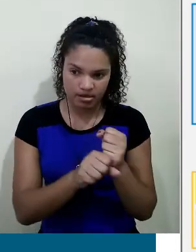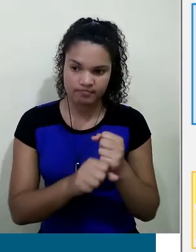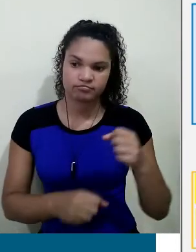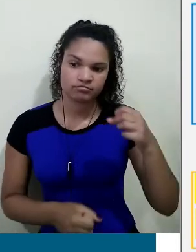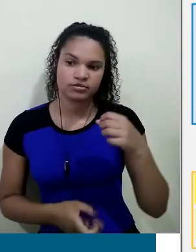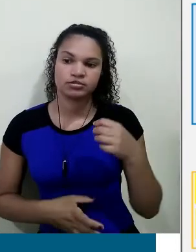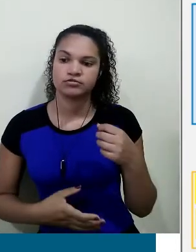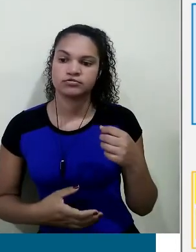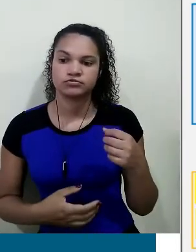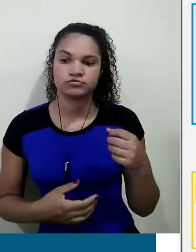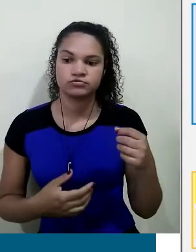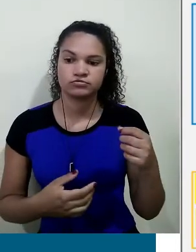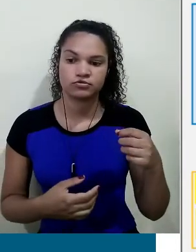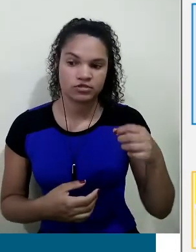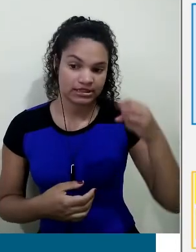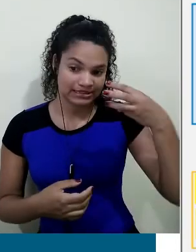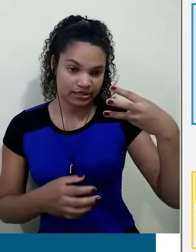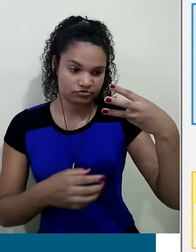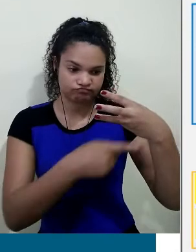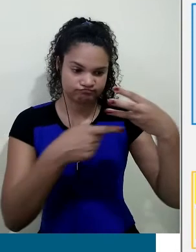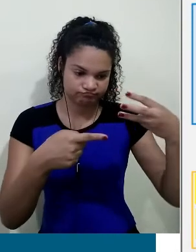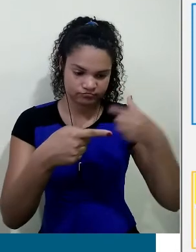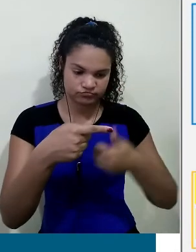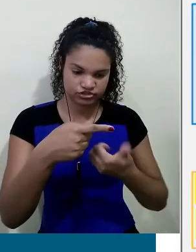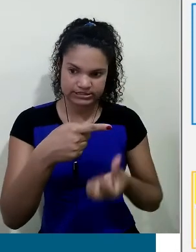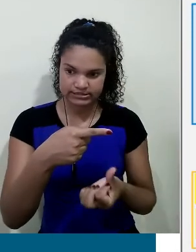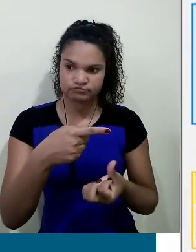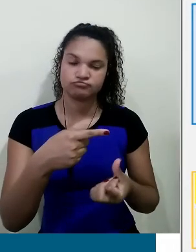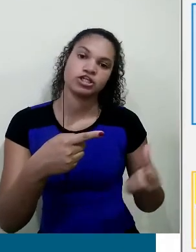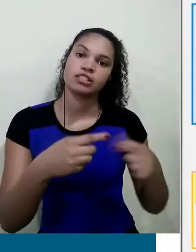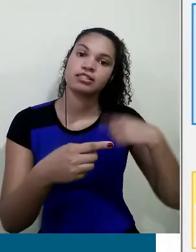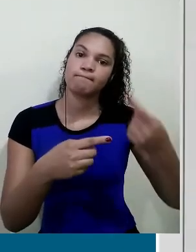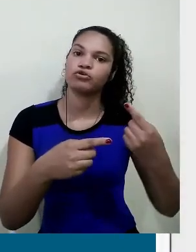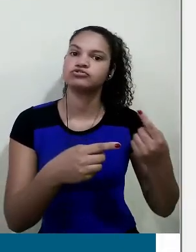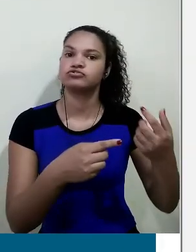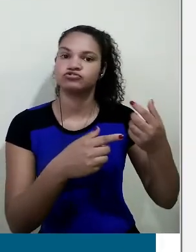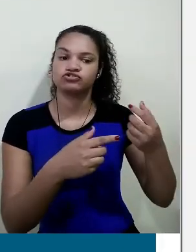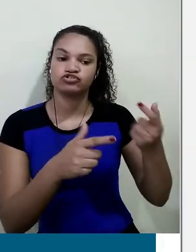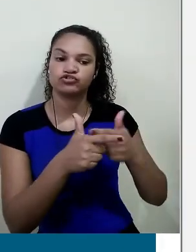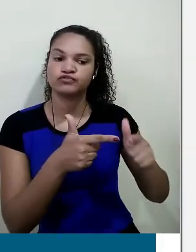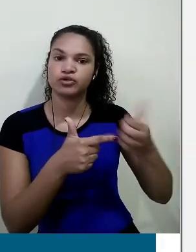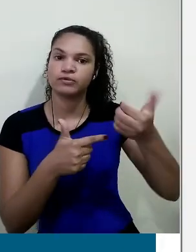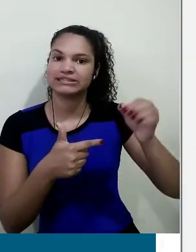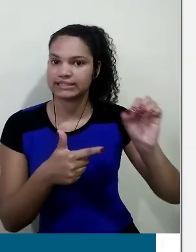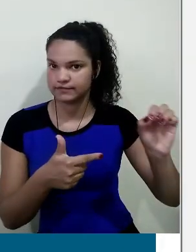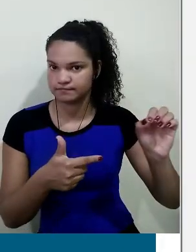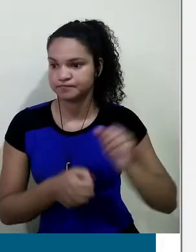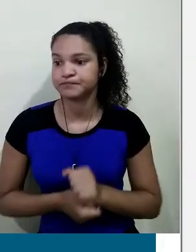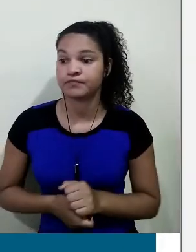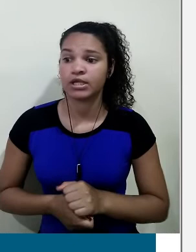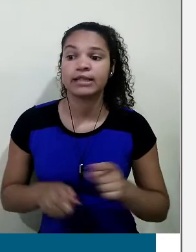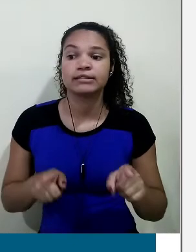a percentagem, basta fazer a divisão e multiplicar por 100. Um outro tema importante é a soma de probabilidades.